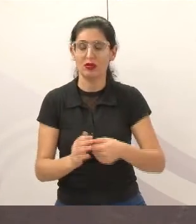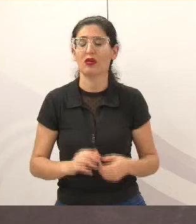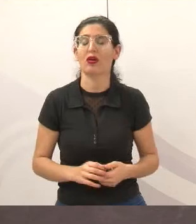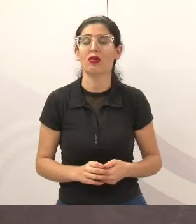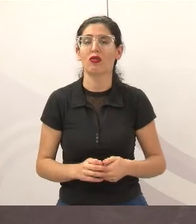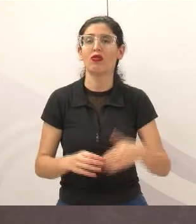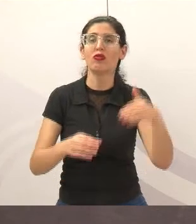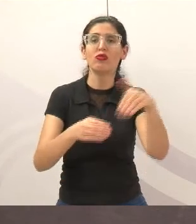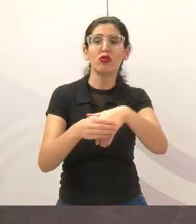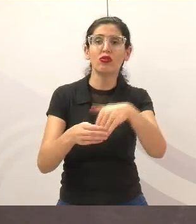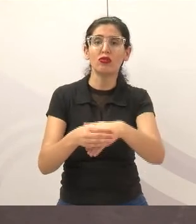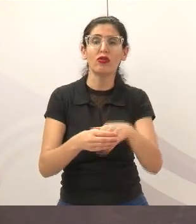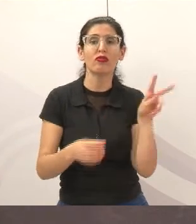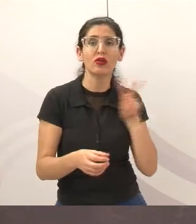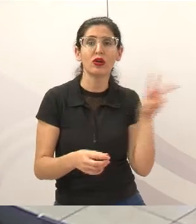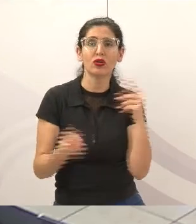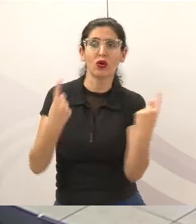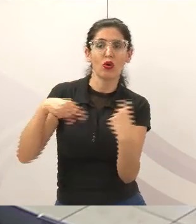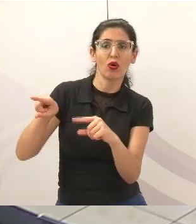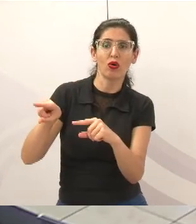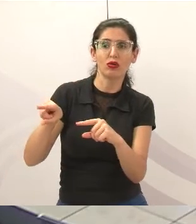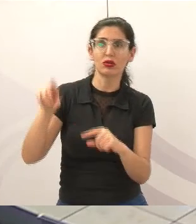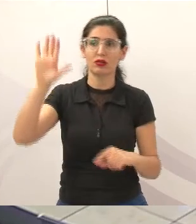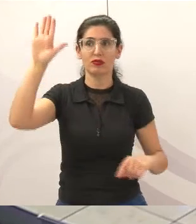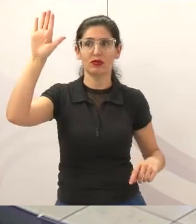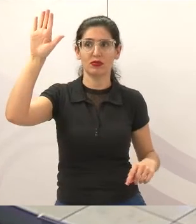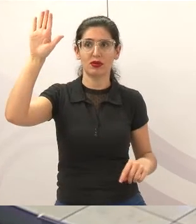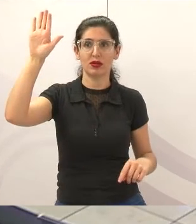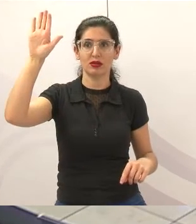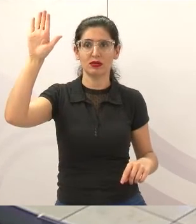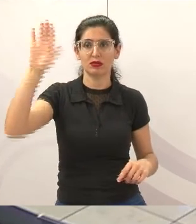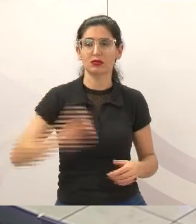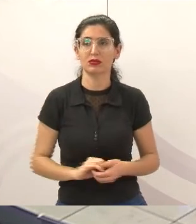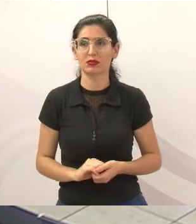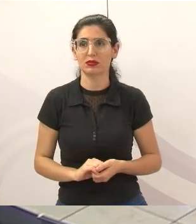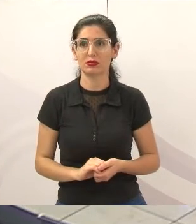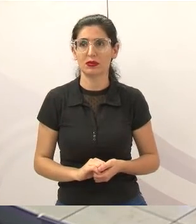vereadores contrários se manifestem levantando o braço.